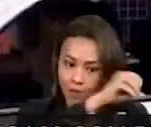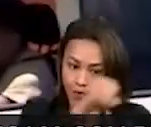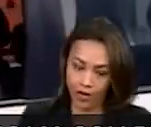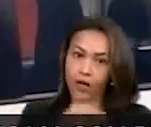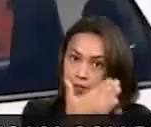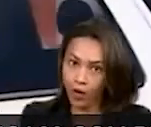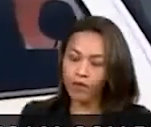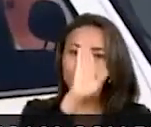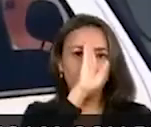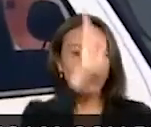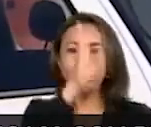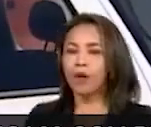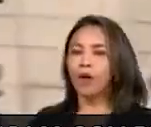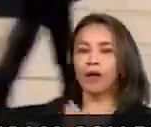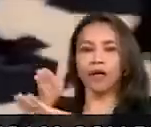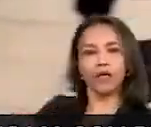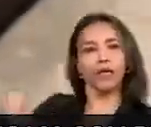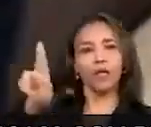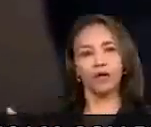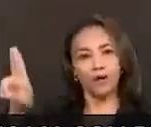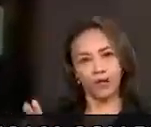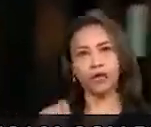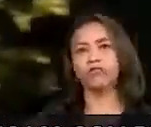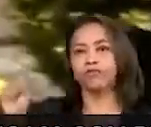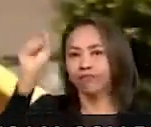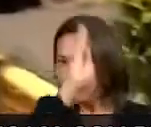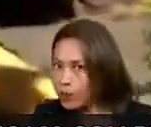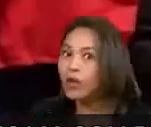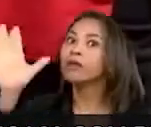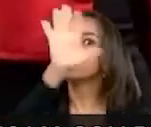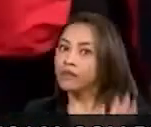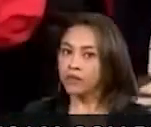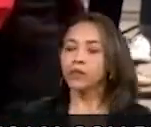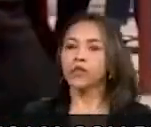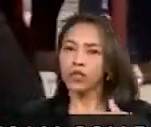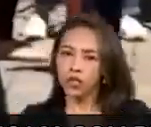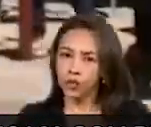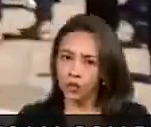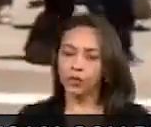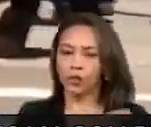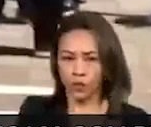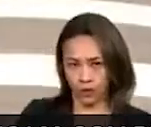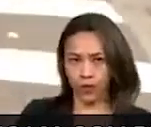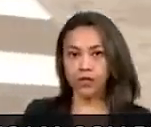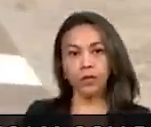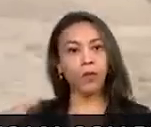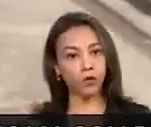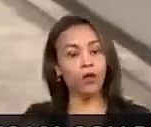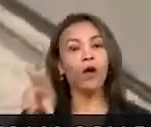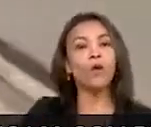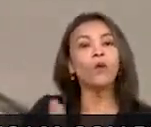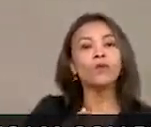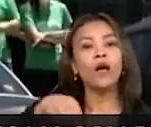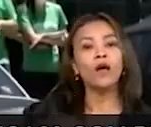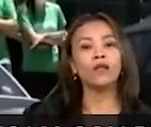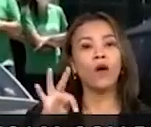é uma das principais portas de entrada para a educação superior no Brasil. Instituições públicas e privadas utilizam o resultado do